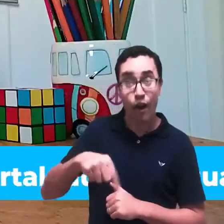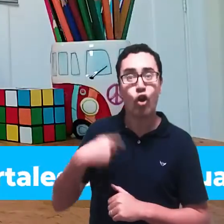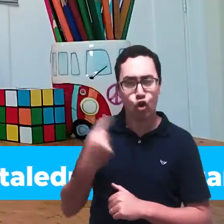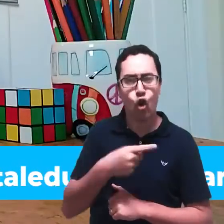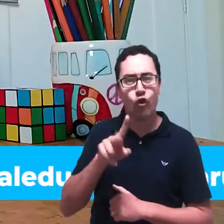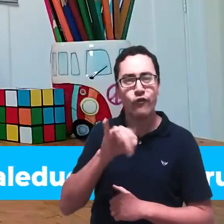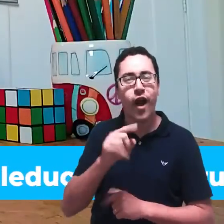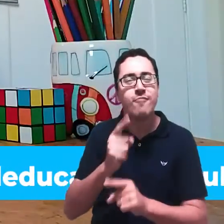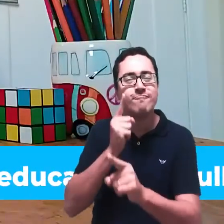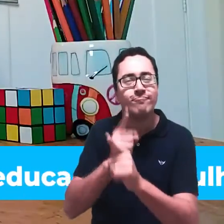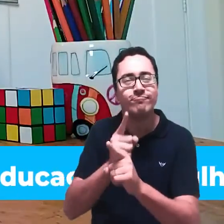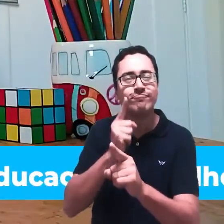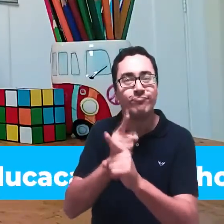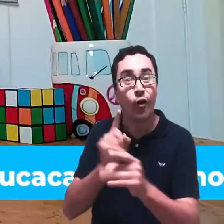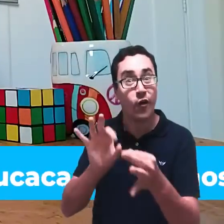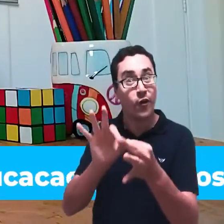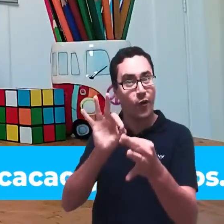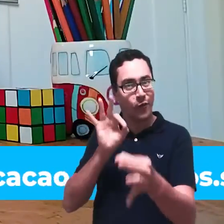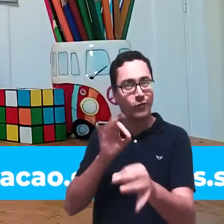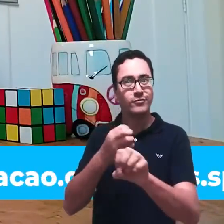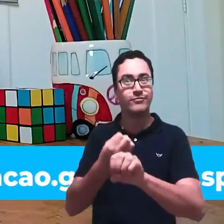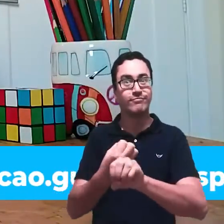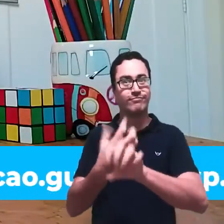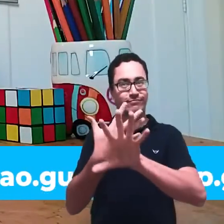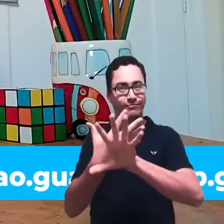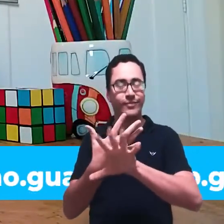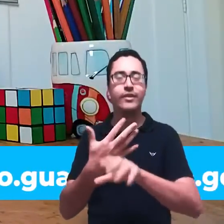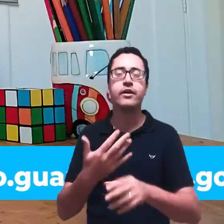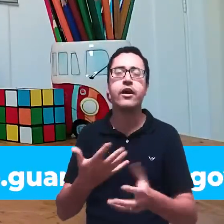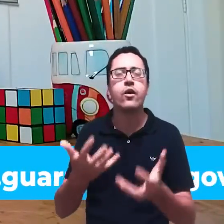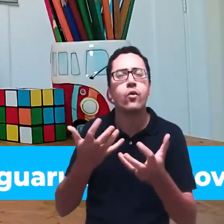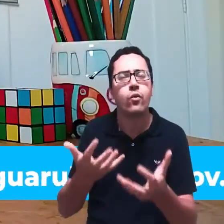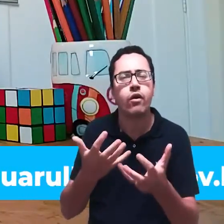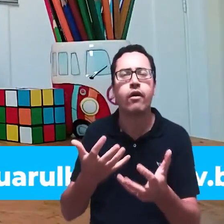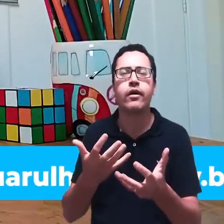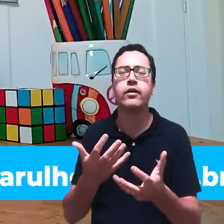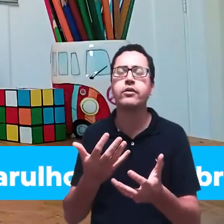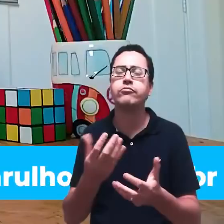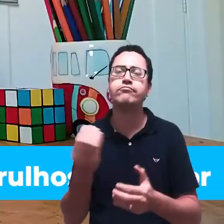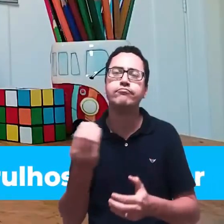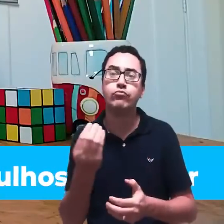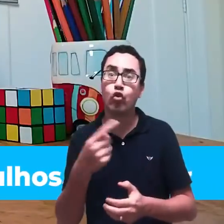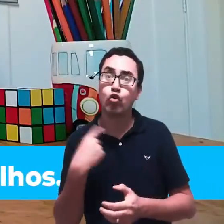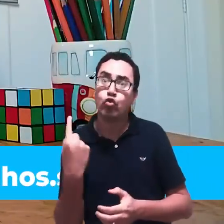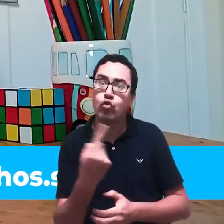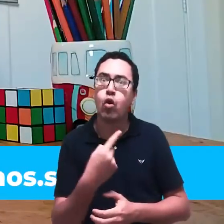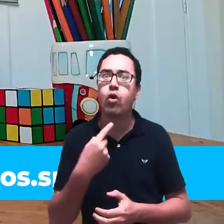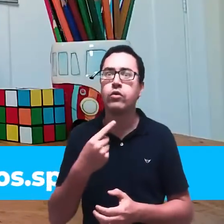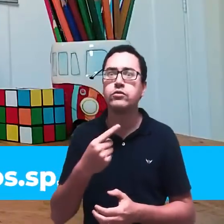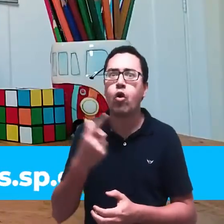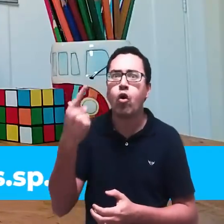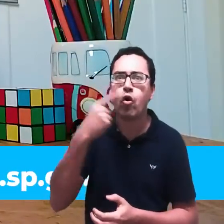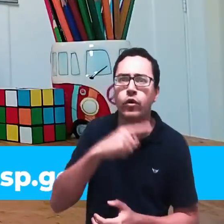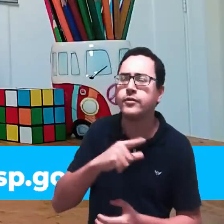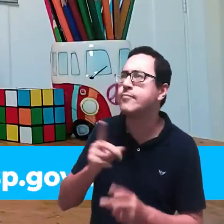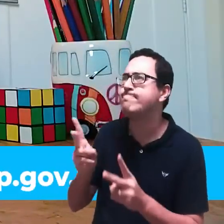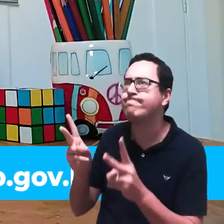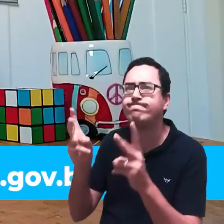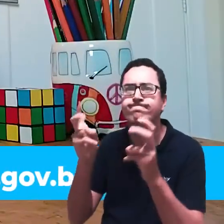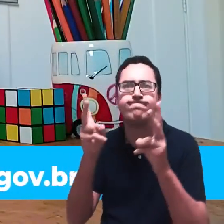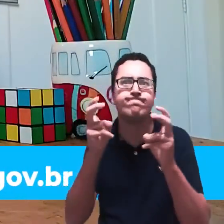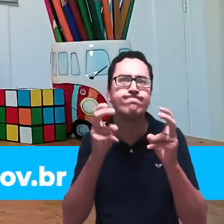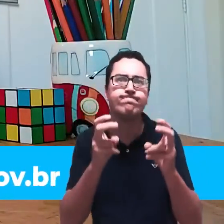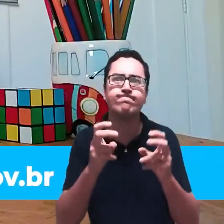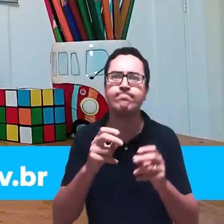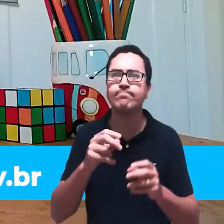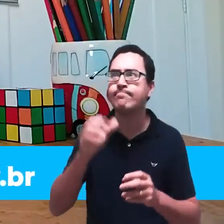assim, à distância, e o que eu quero mesmo é que a gente consiga enxergar e explorar o nosso dia a dia,